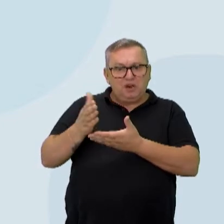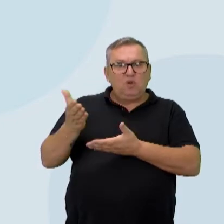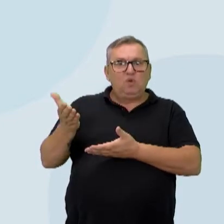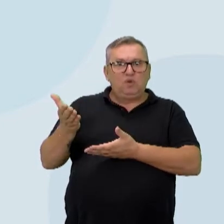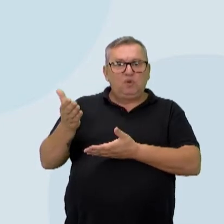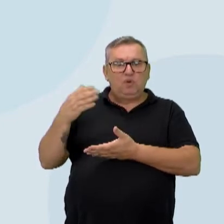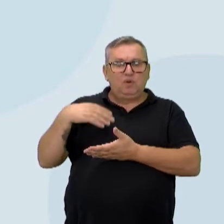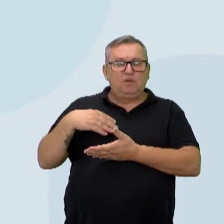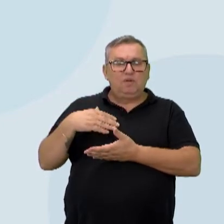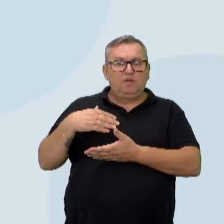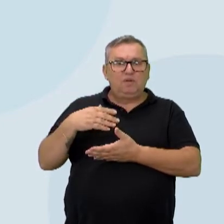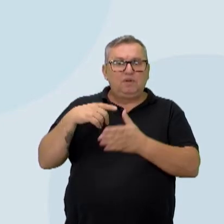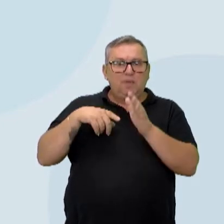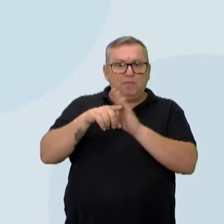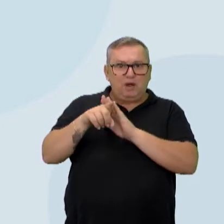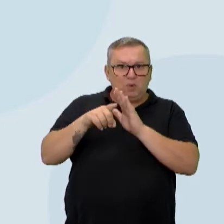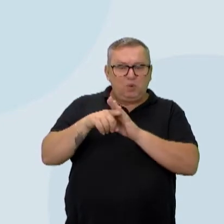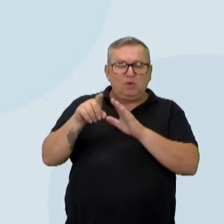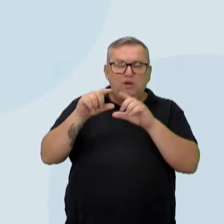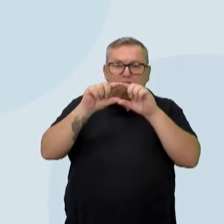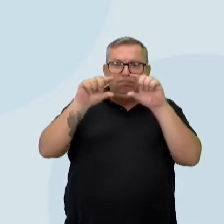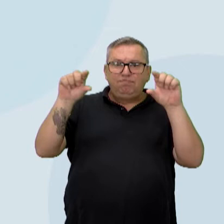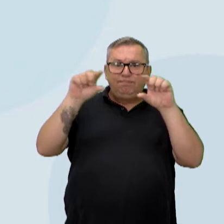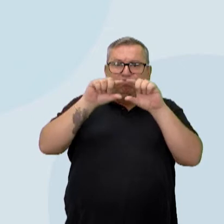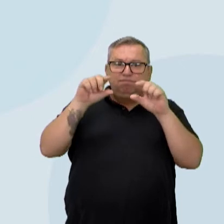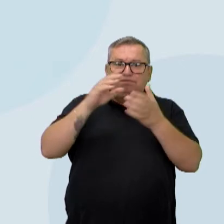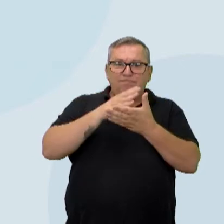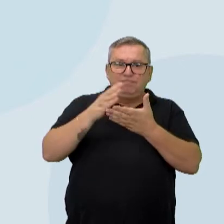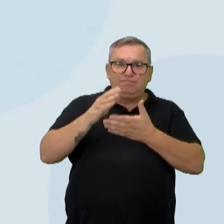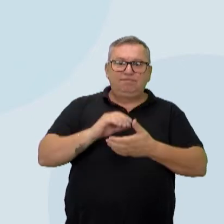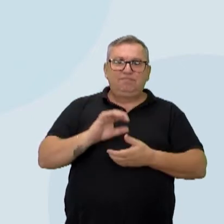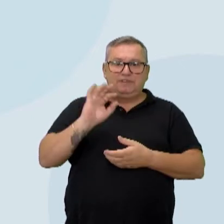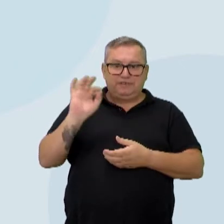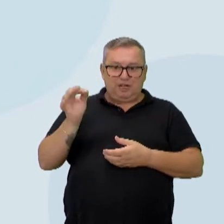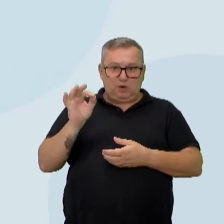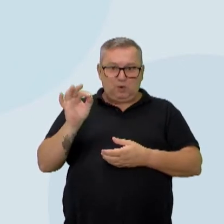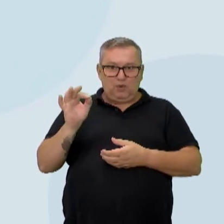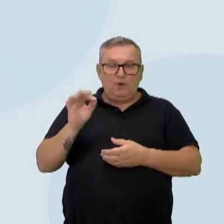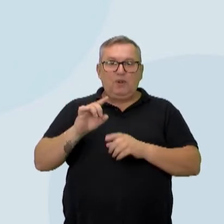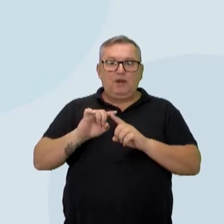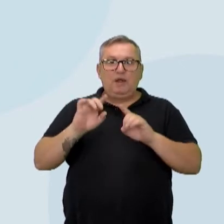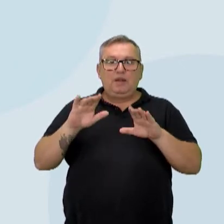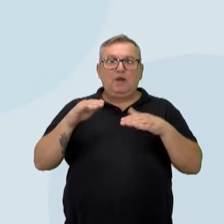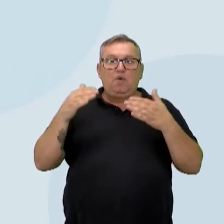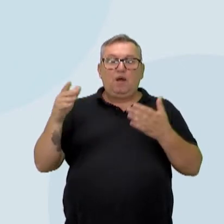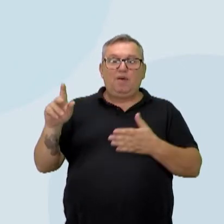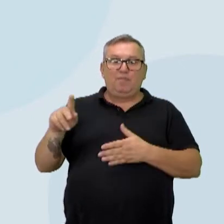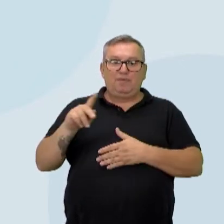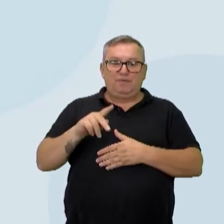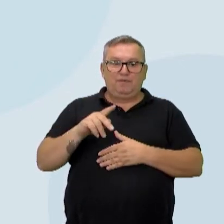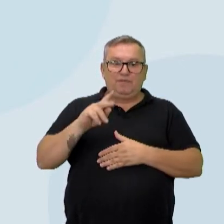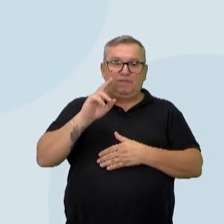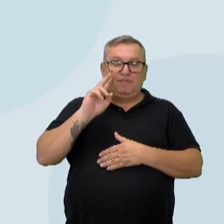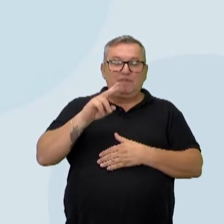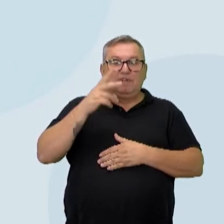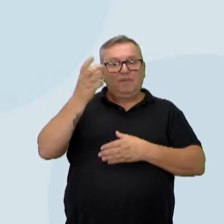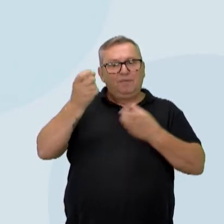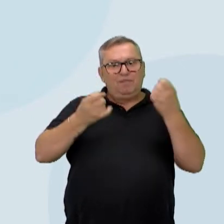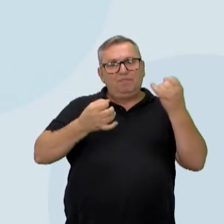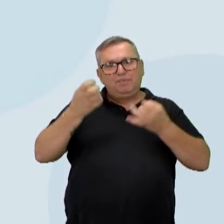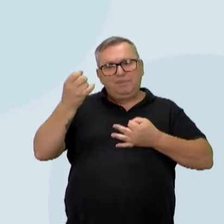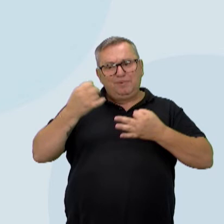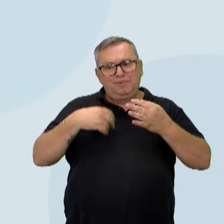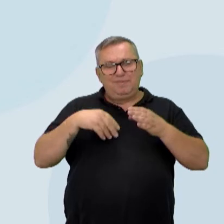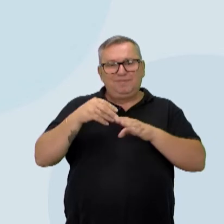início a introdução. Eu uso isso aqui no início, certo? Então, a Pro, como sempre, ela vai comentando, ela vai